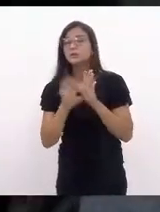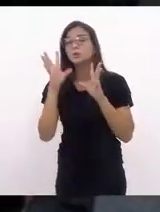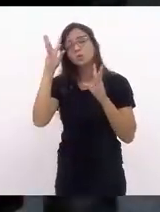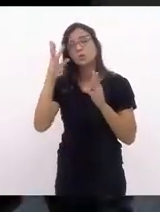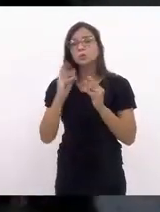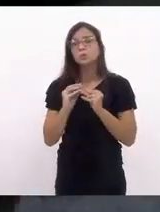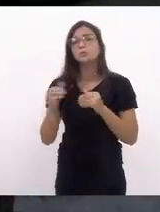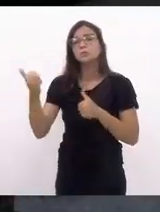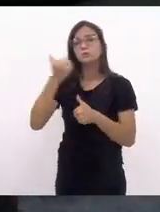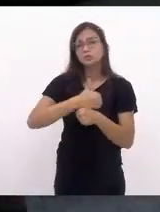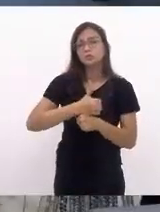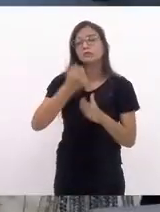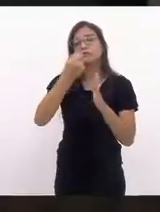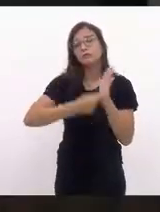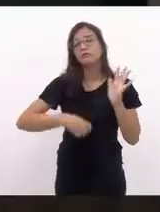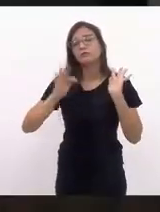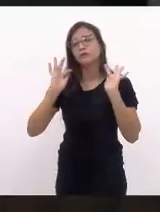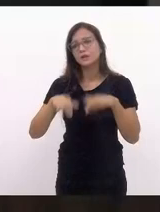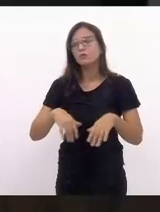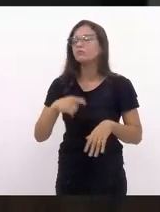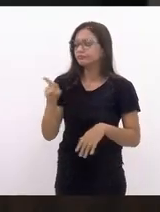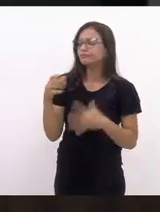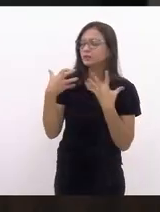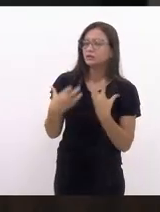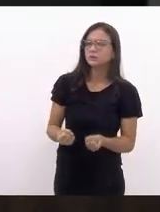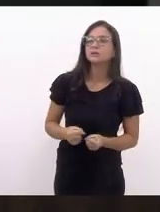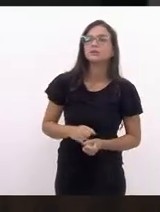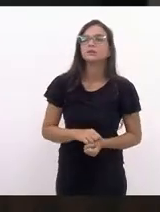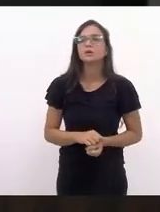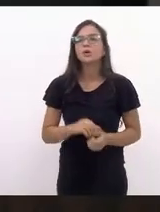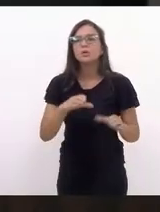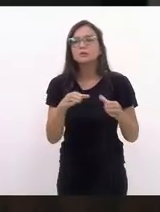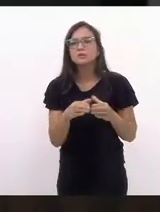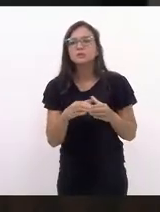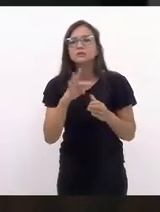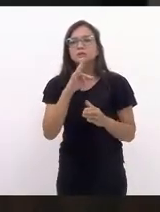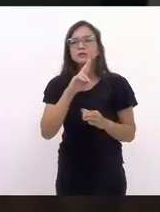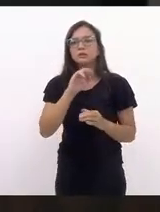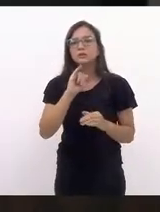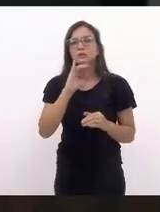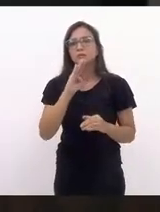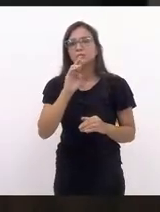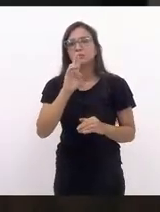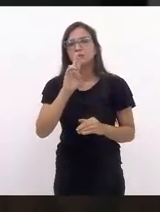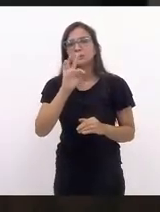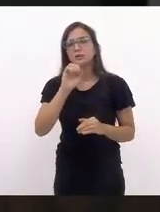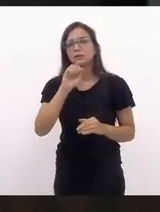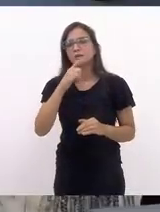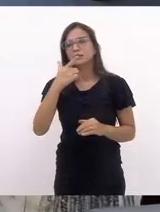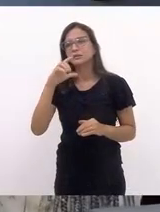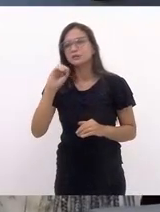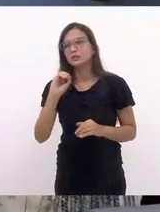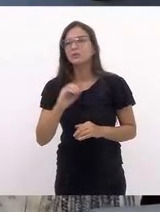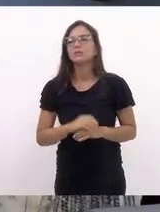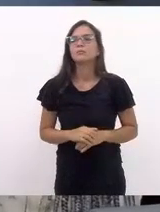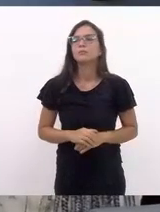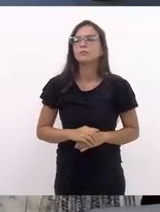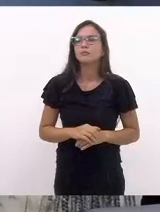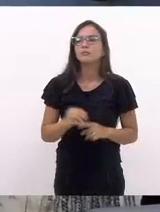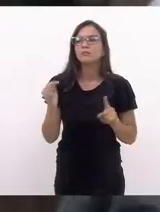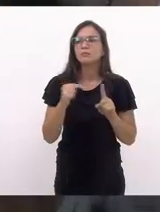teste forma final de redação a presença de FL troca você tributação o seu presente pela tributação